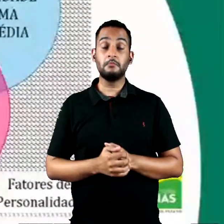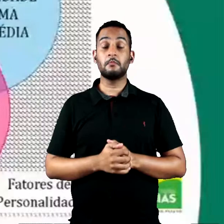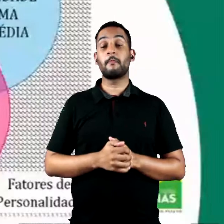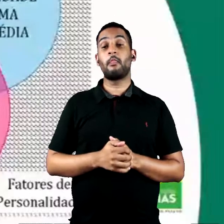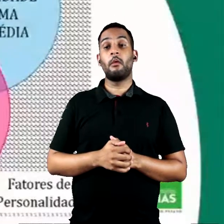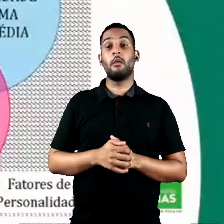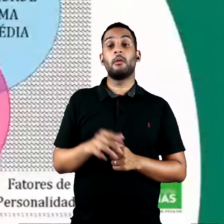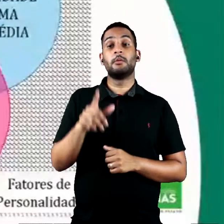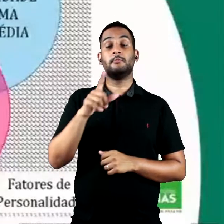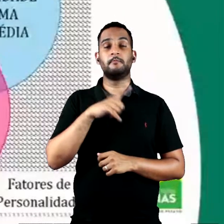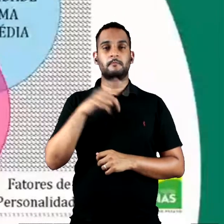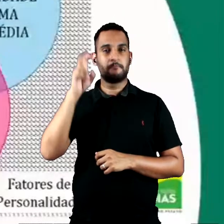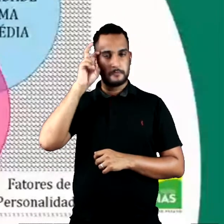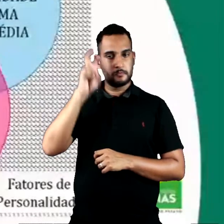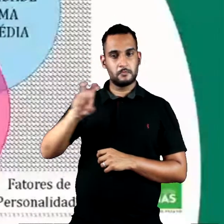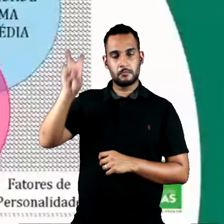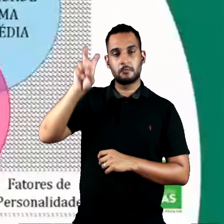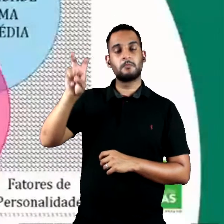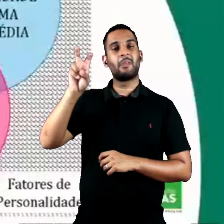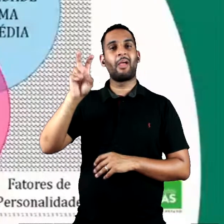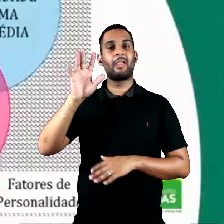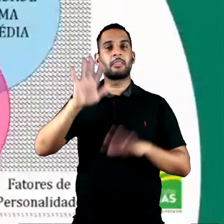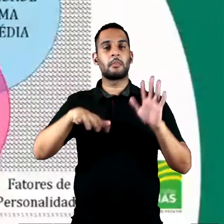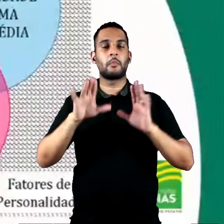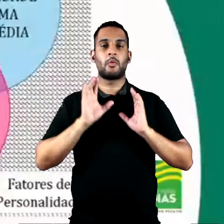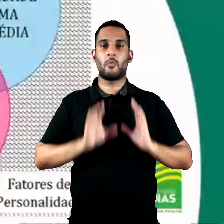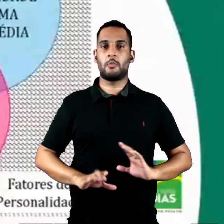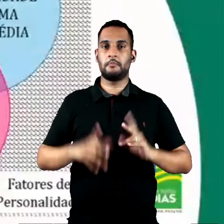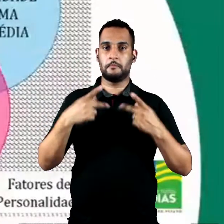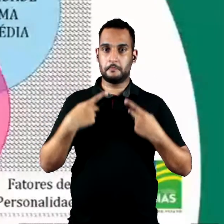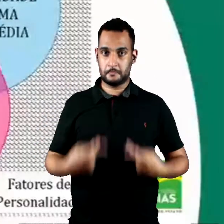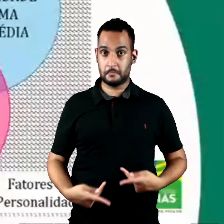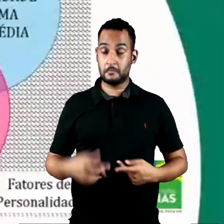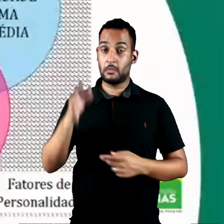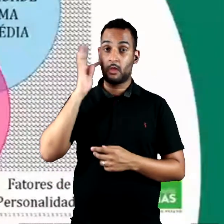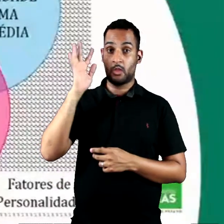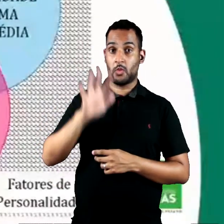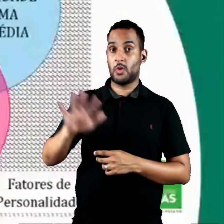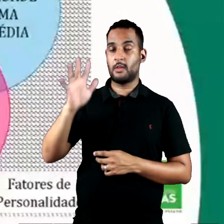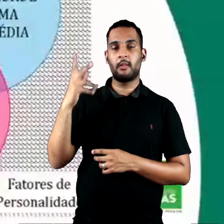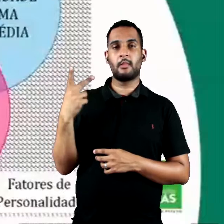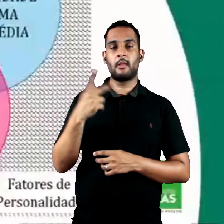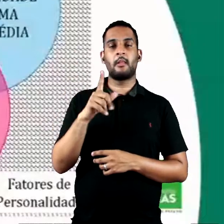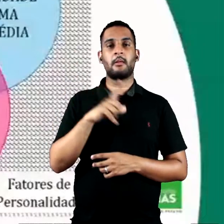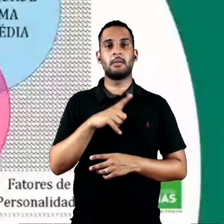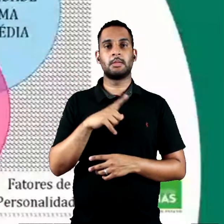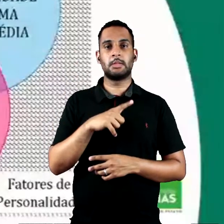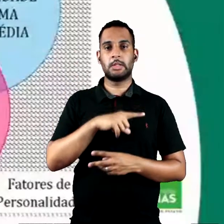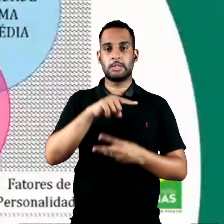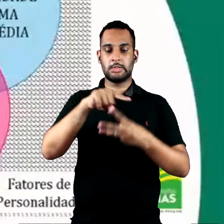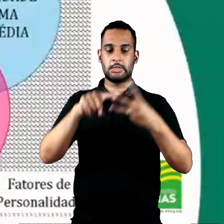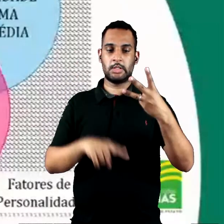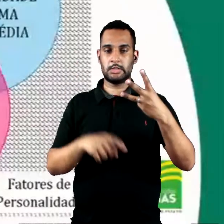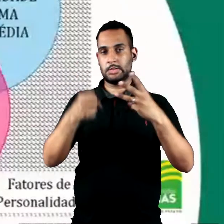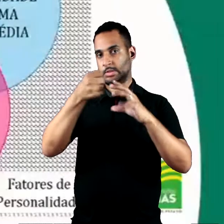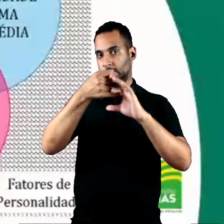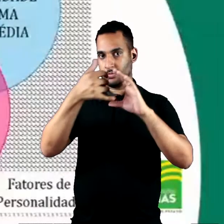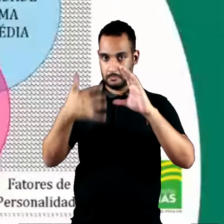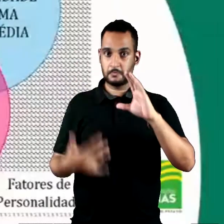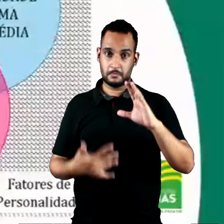está relacionada ao comportamento humano e sua teoria é composta por 3 traços